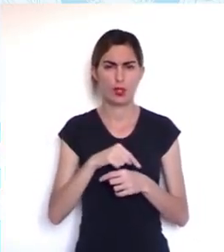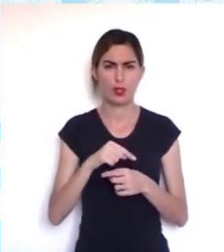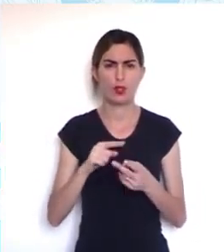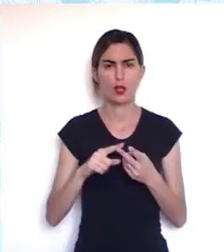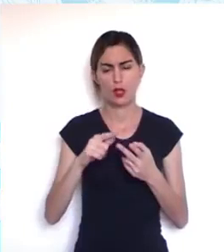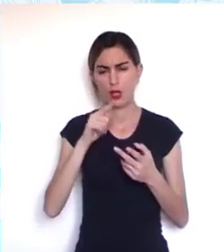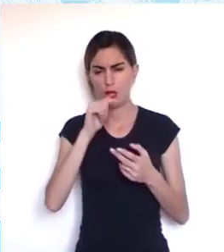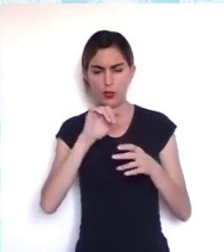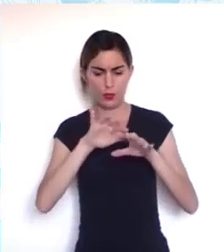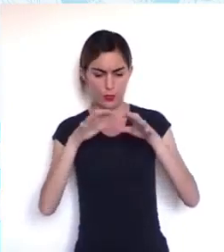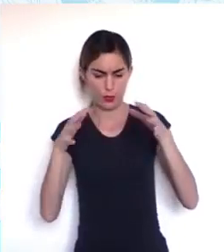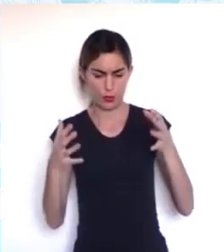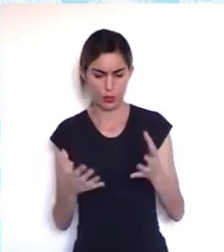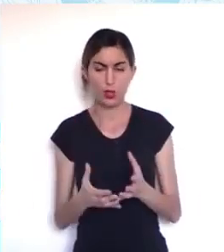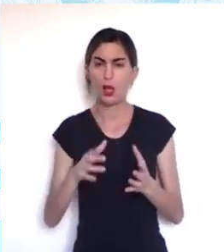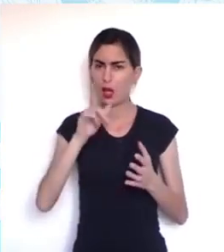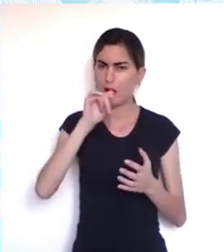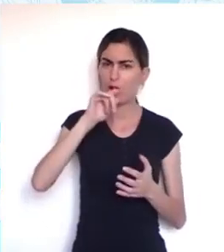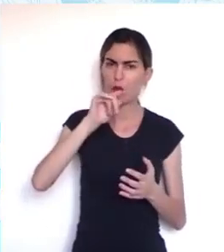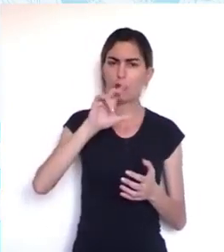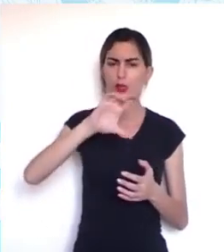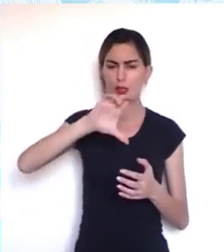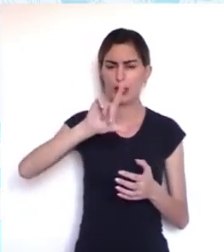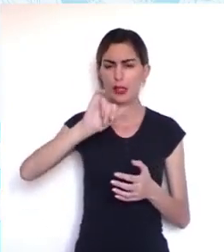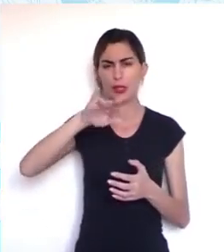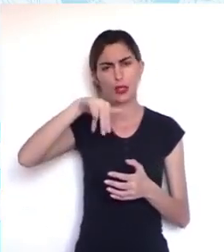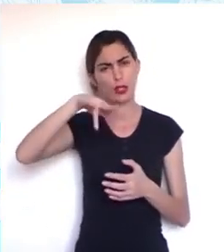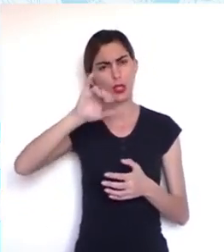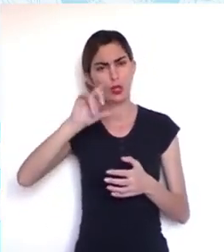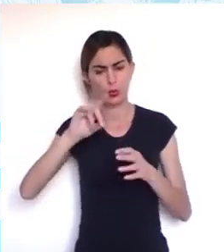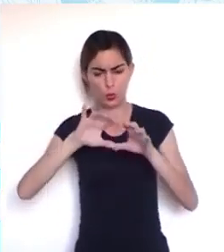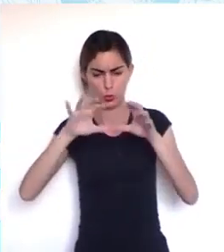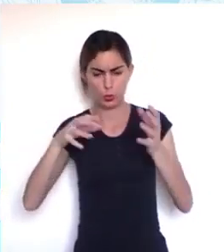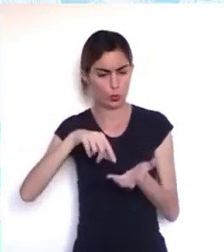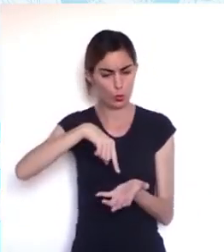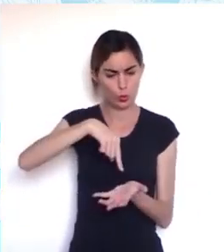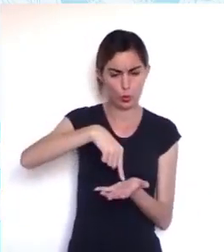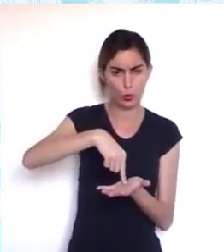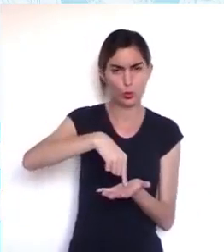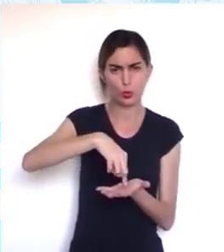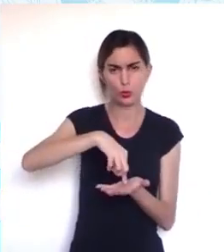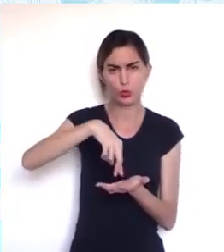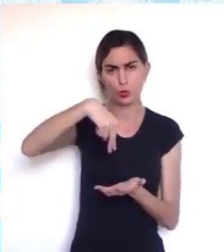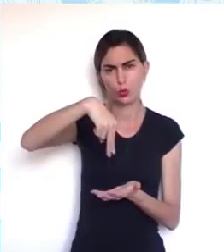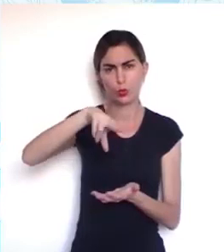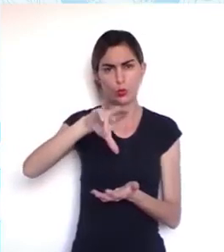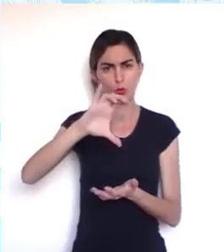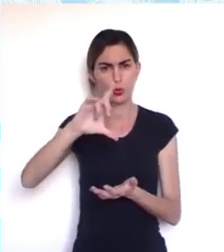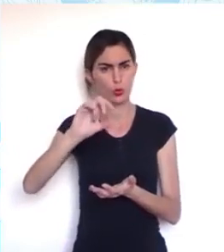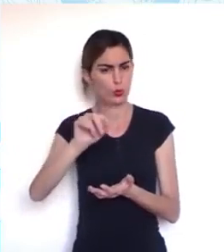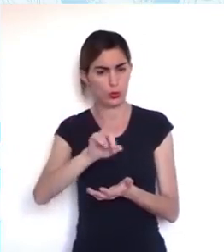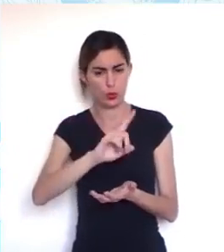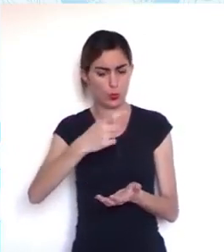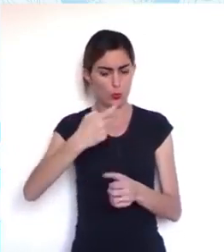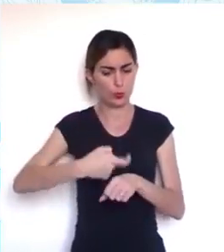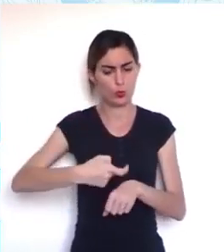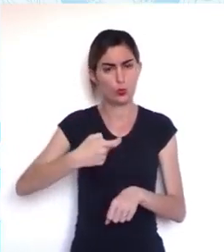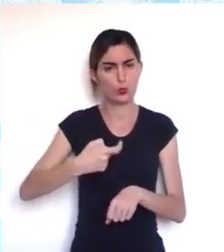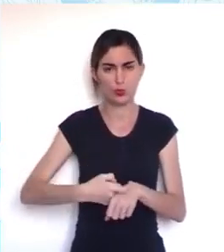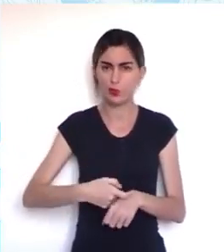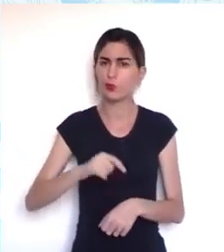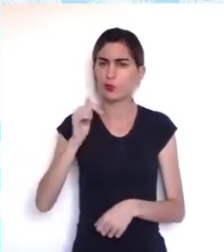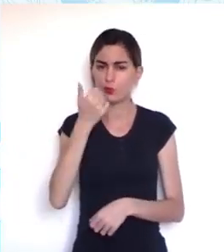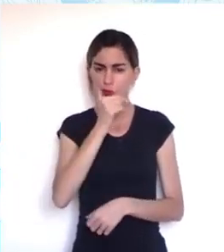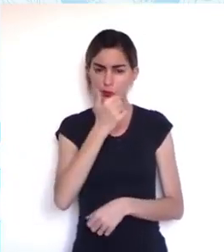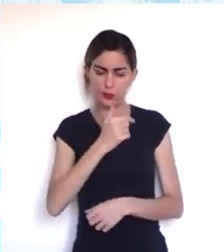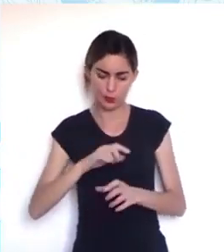né, em forma de magma e líquido, né? E o núcleo não. O núcleo ele vai estar sólido.